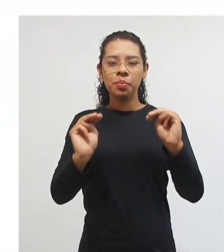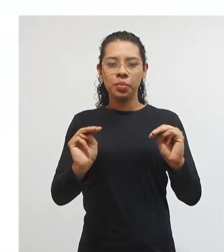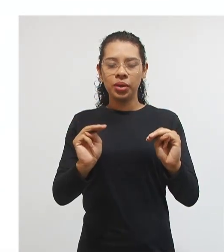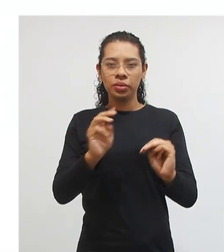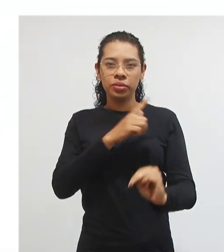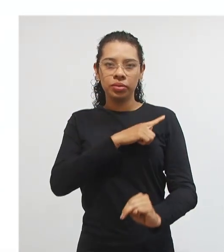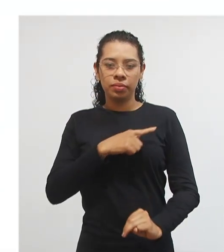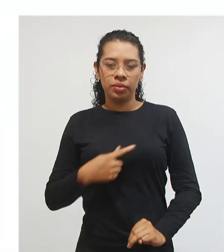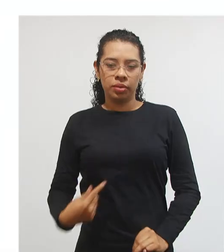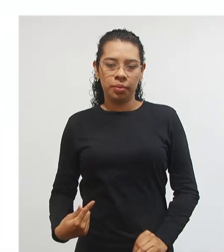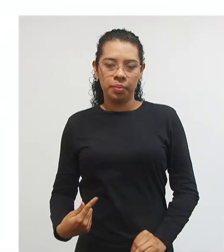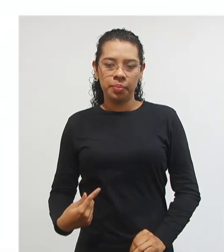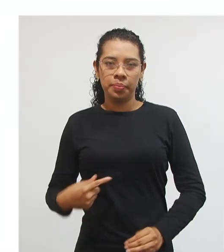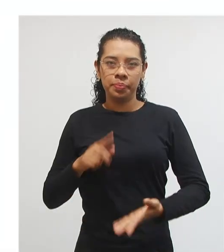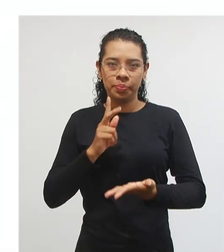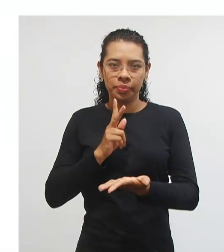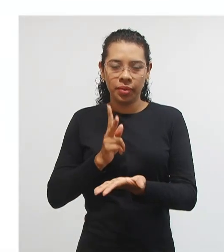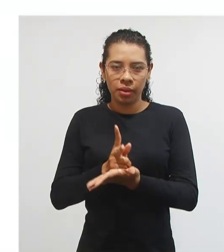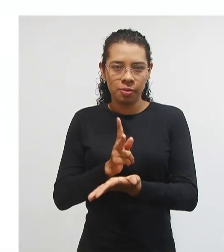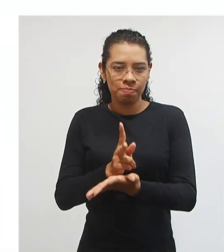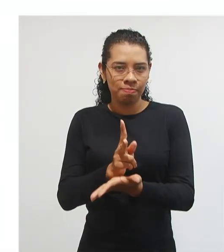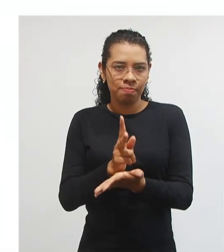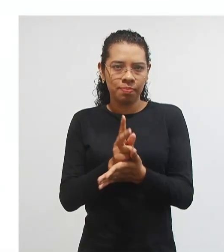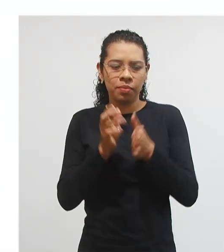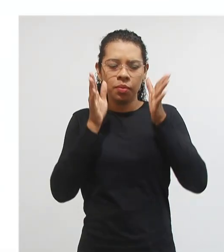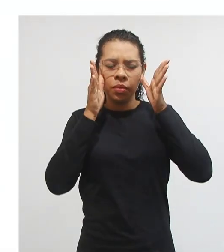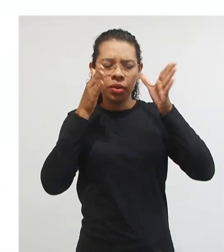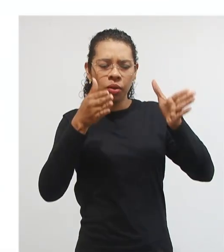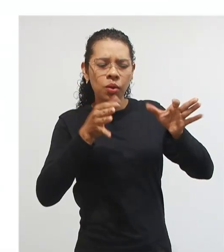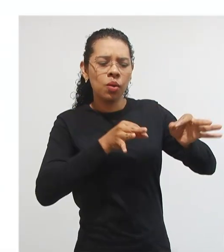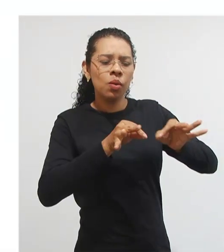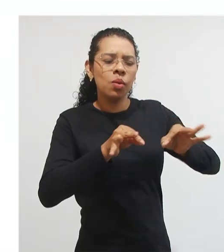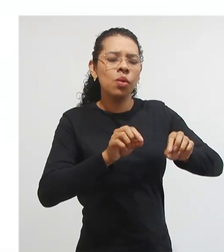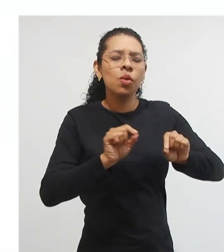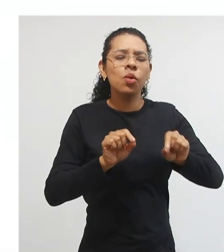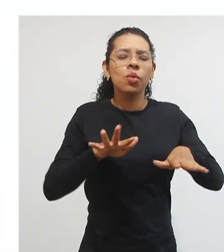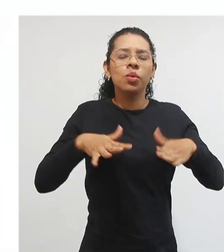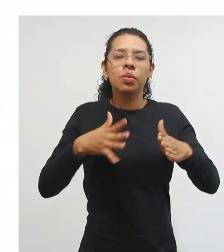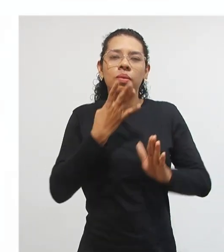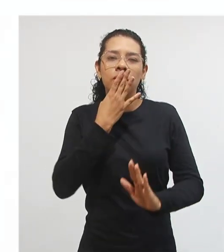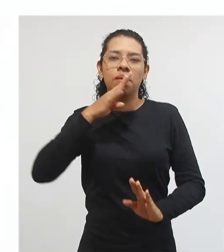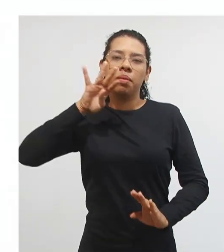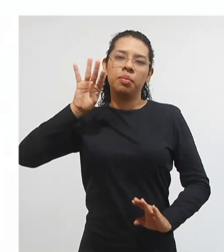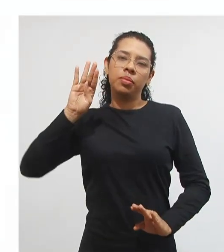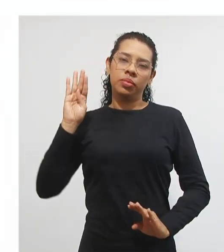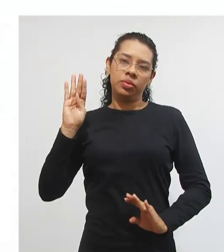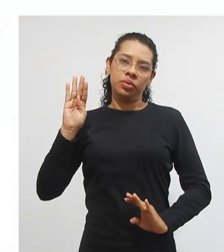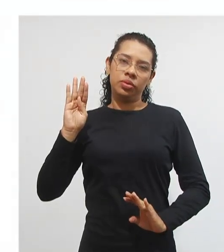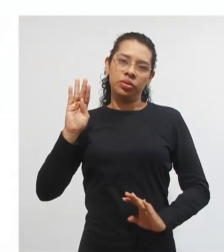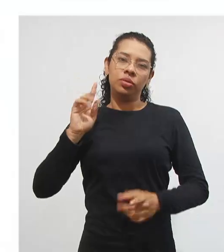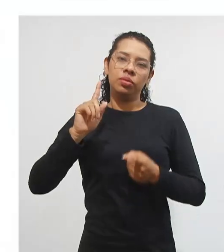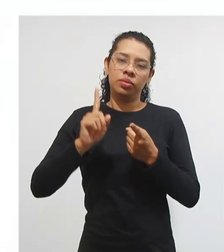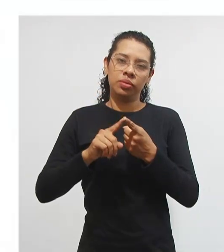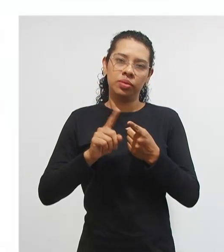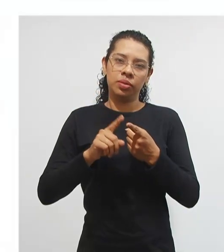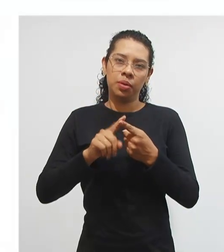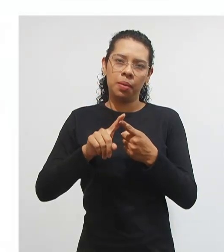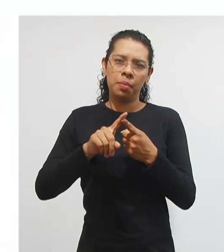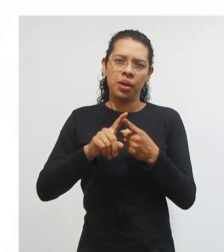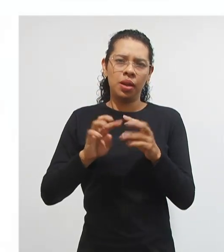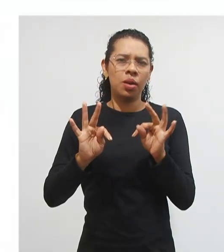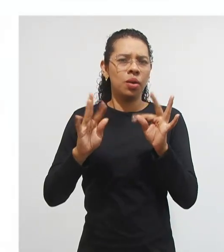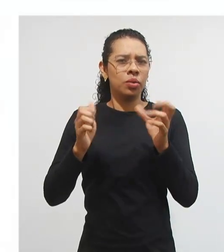que estava na proposta nas eleições, né, o que foi prometido, e as realizações que estão sendo